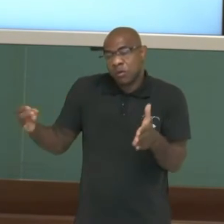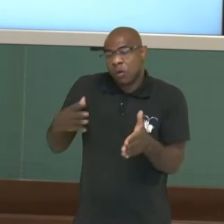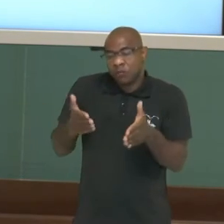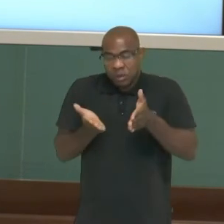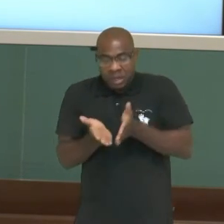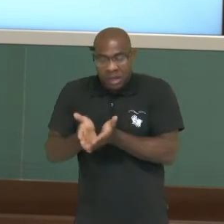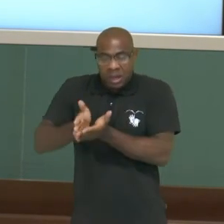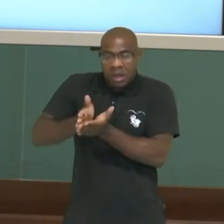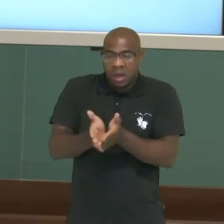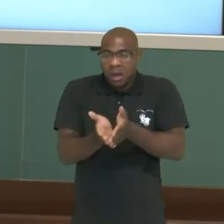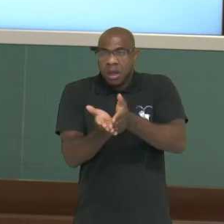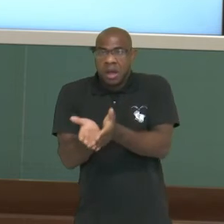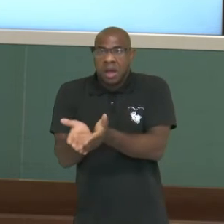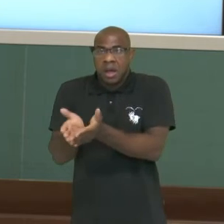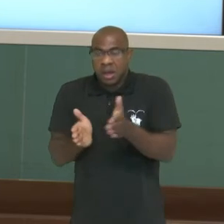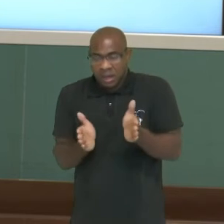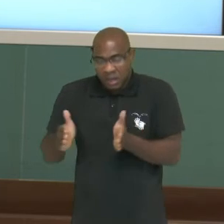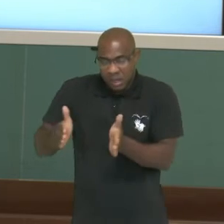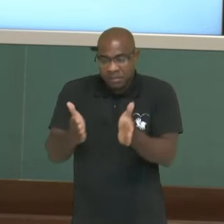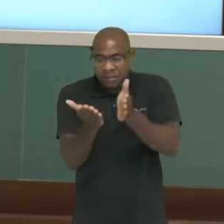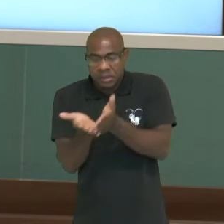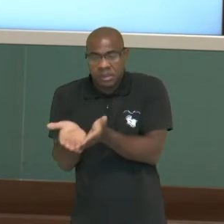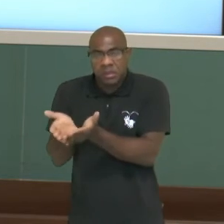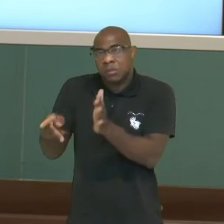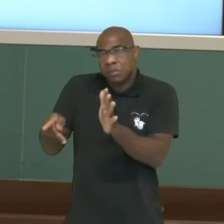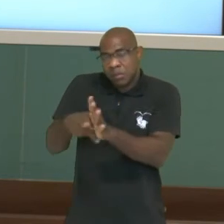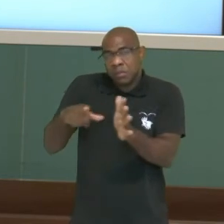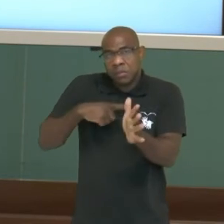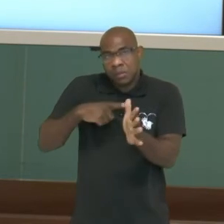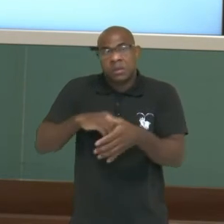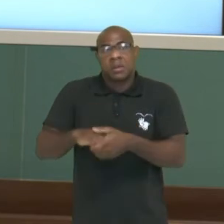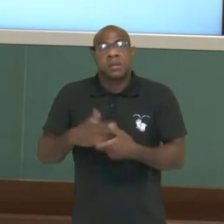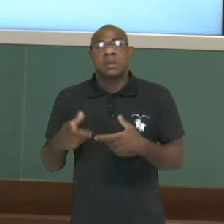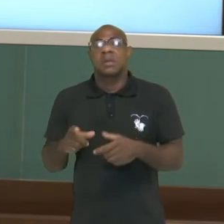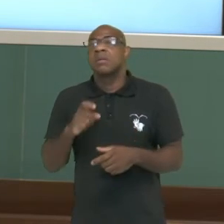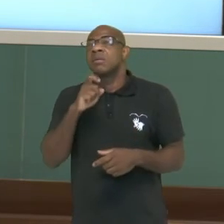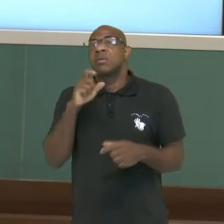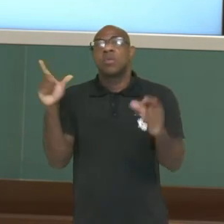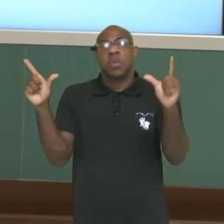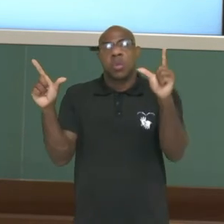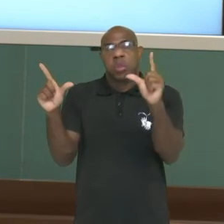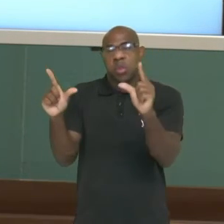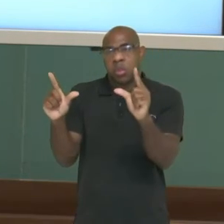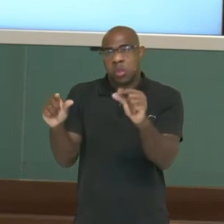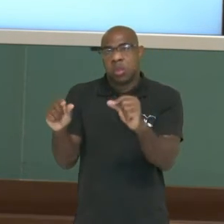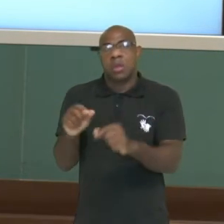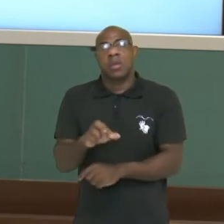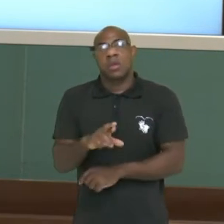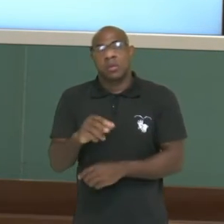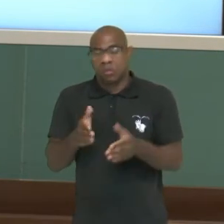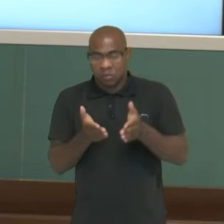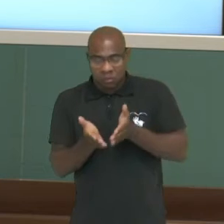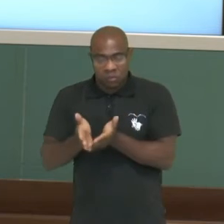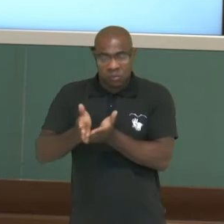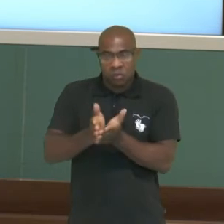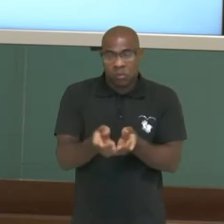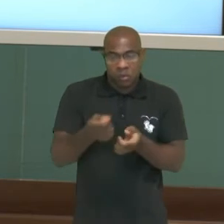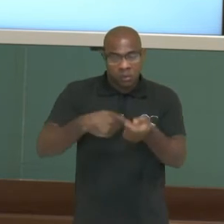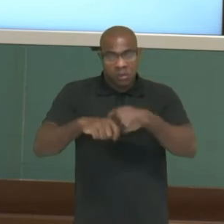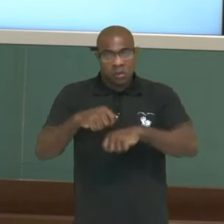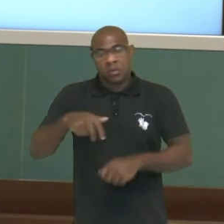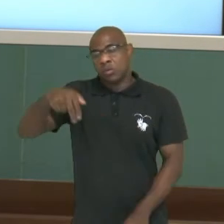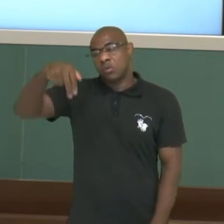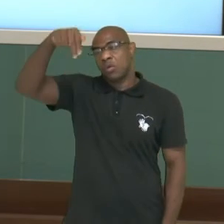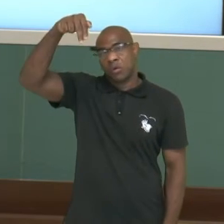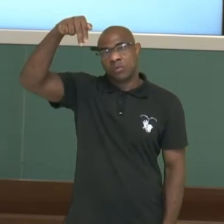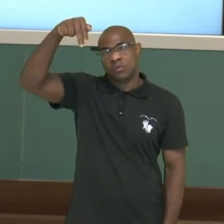marítima. Você vê que vai tendo novas oportunidades aí. O degelo do Ártico e o atalho na rota comercial norte